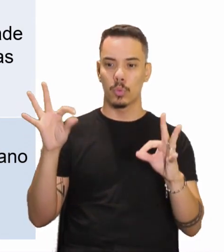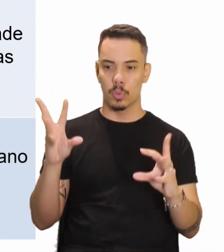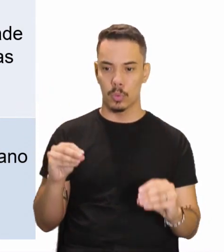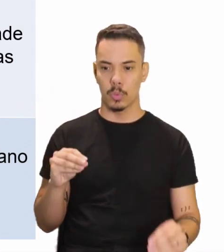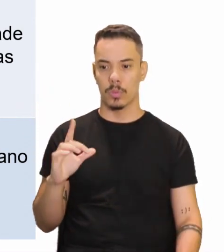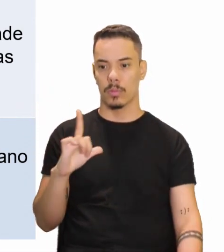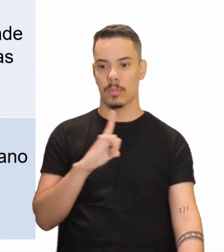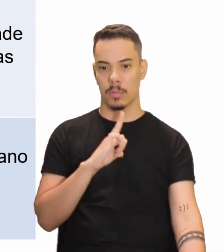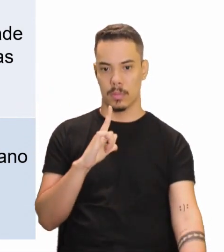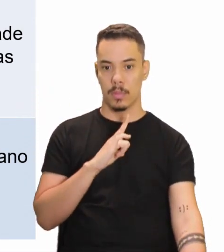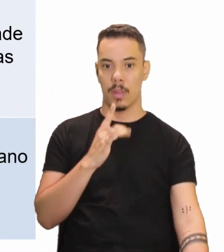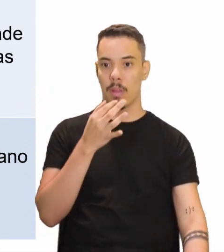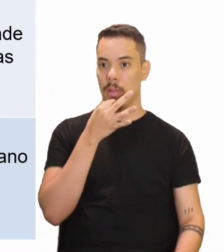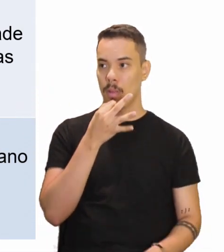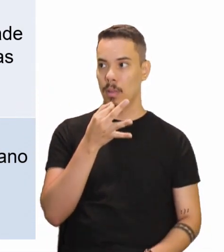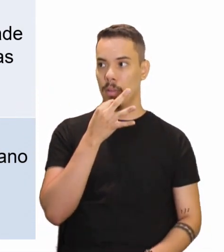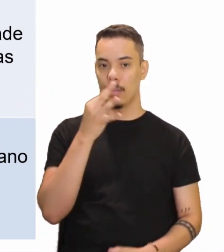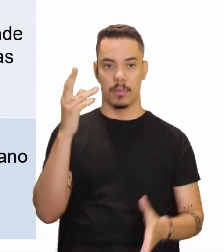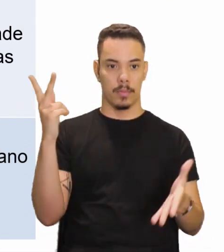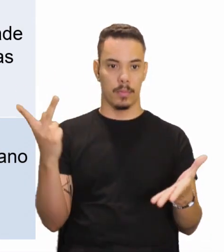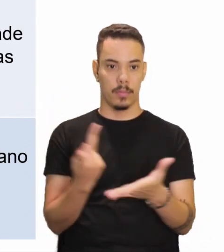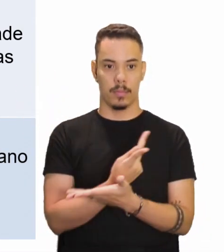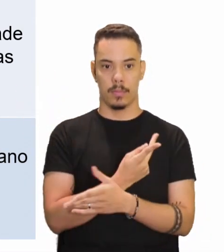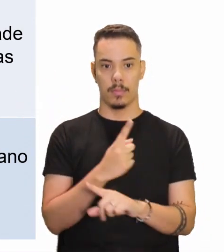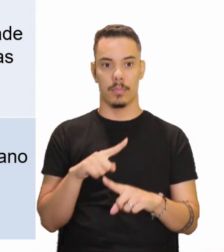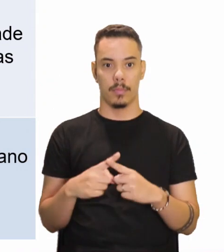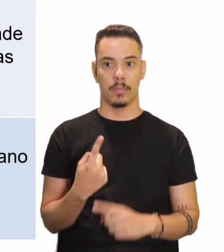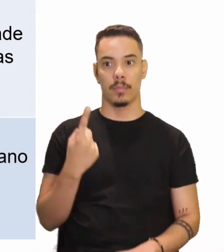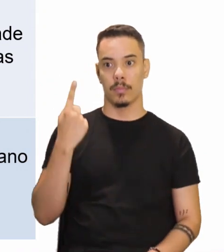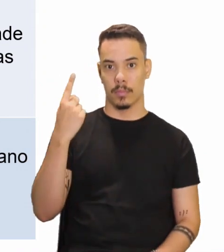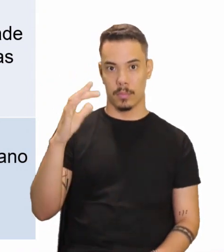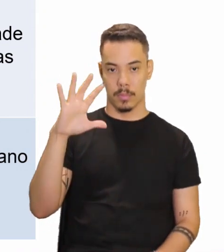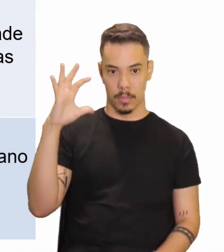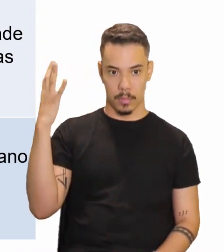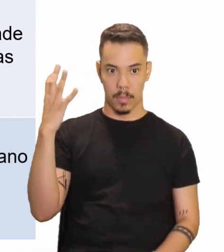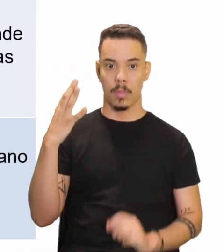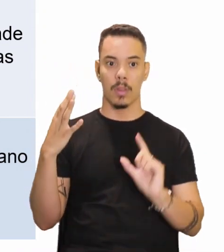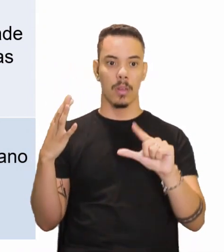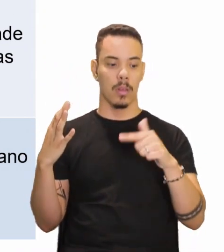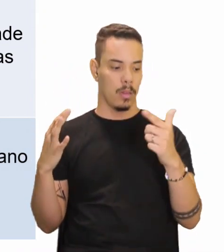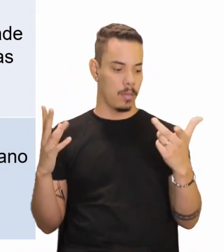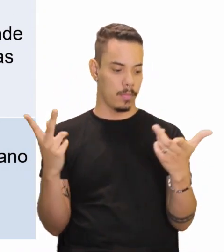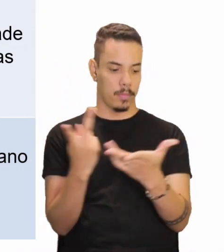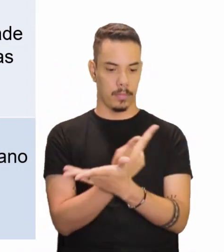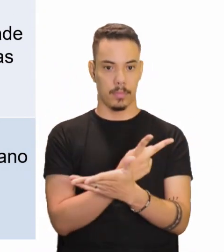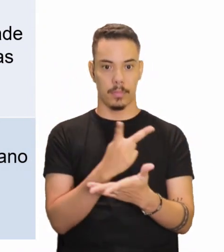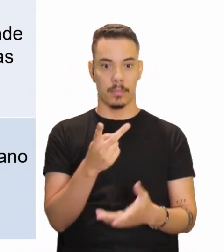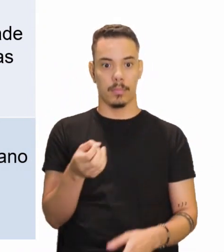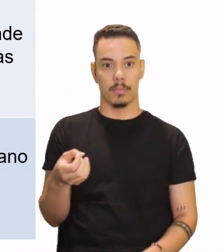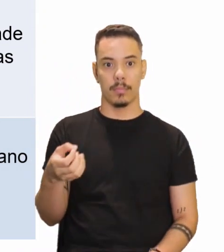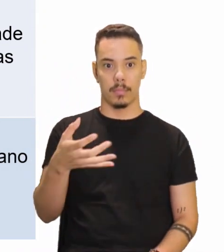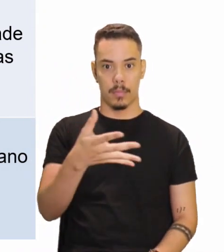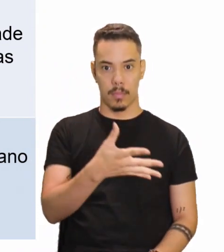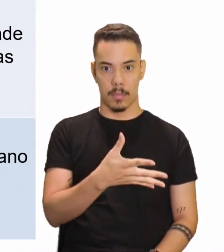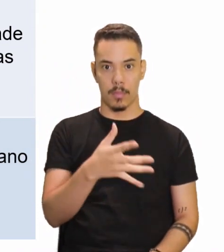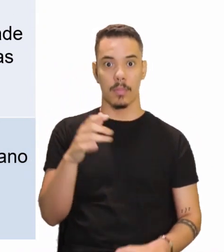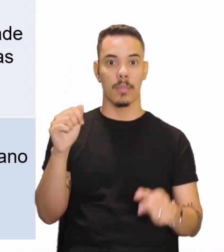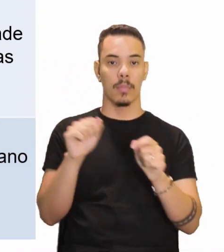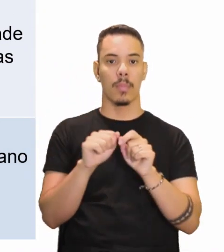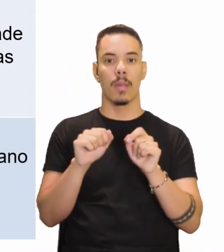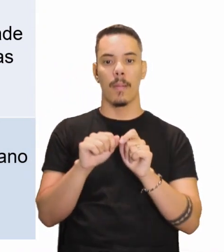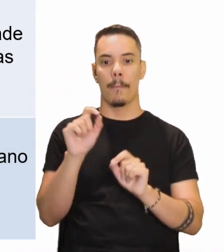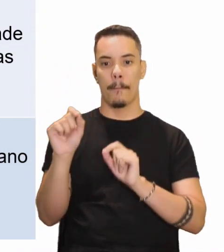fazem uma crítica acontecimentos né só que um é atemporal e outra acontecimentos recentes envolvendo